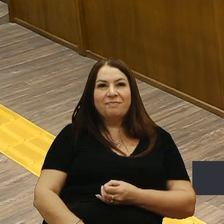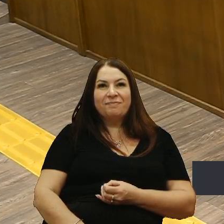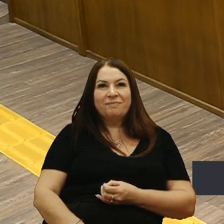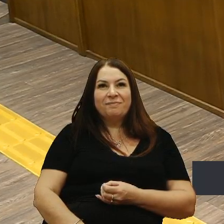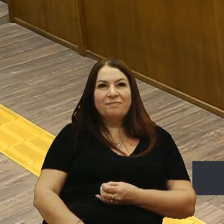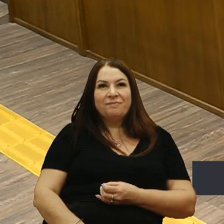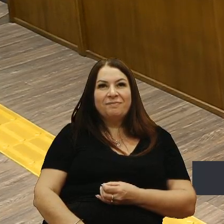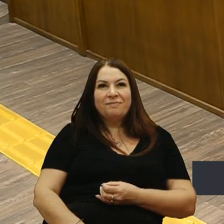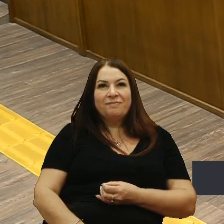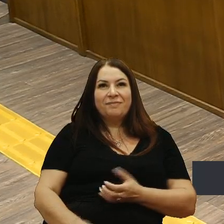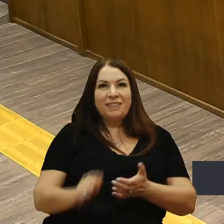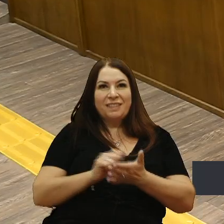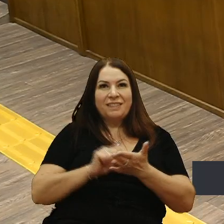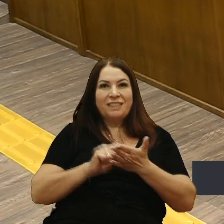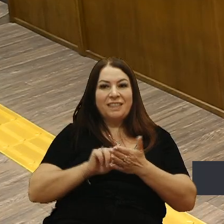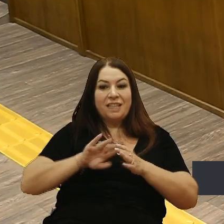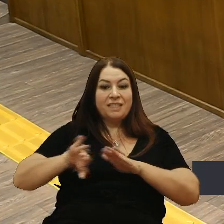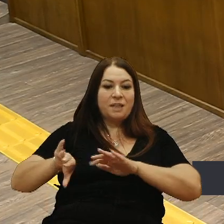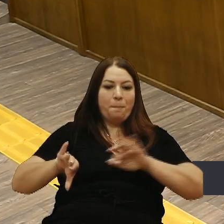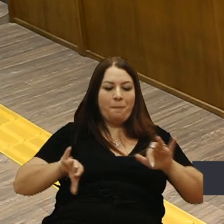A escrita é separada, realmente.